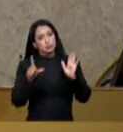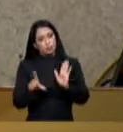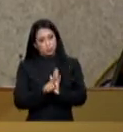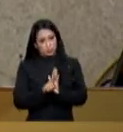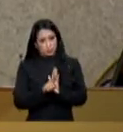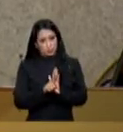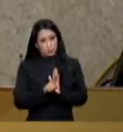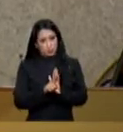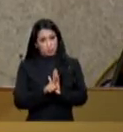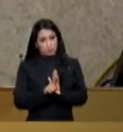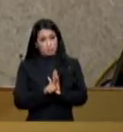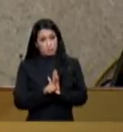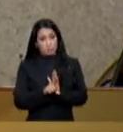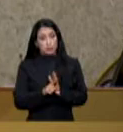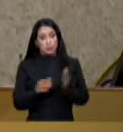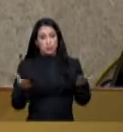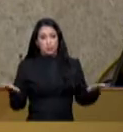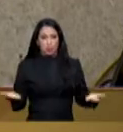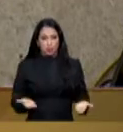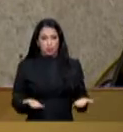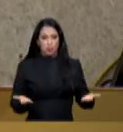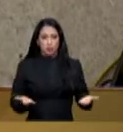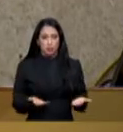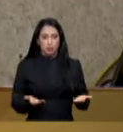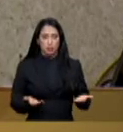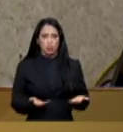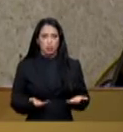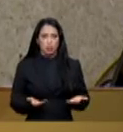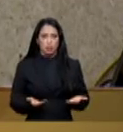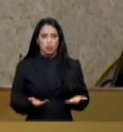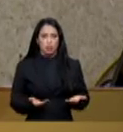legislativo. E parto, então, para a